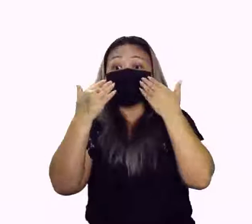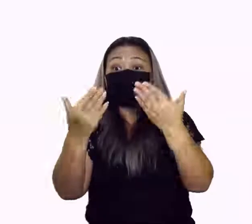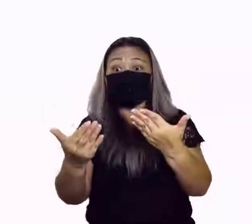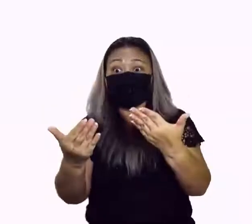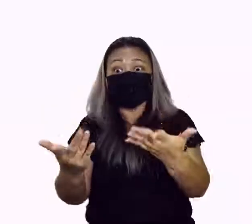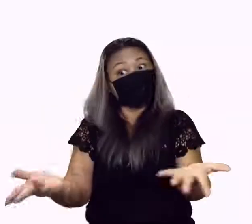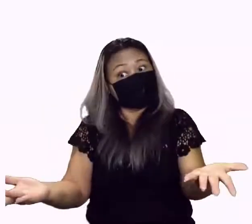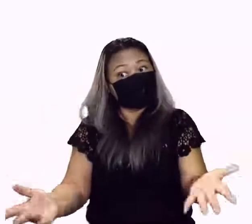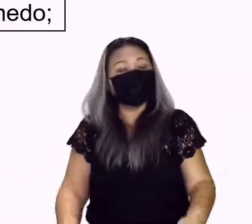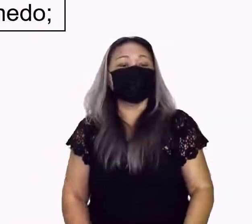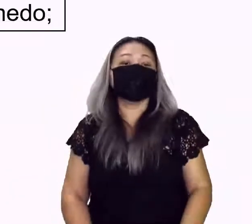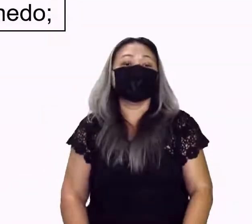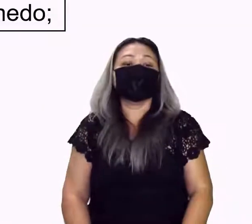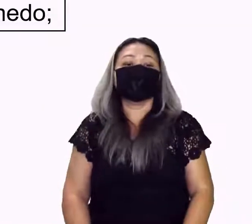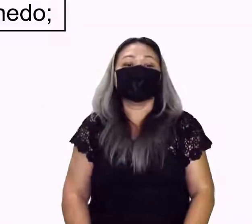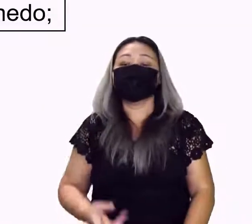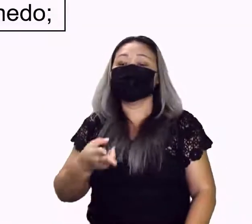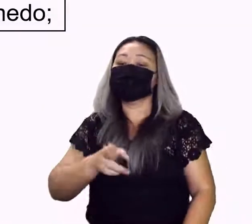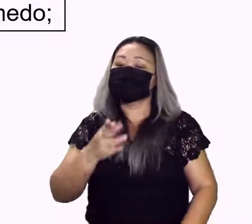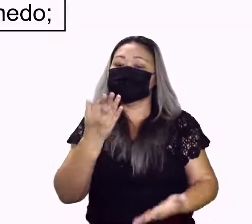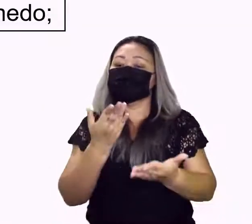continuando a nossa aula, Lelê.